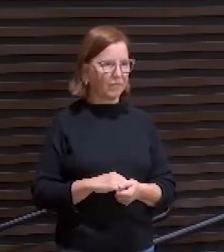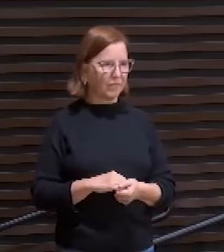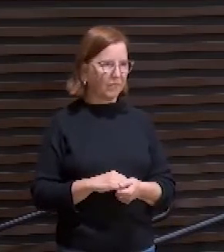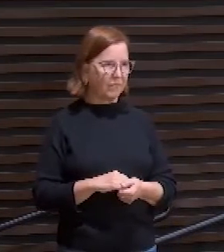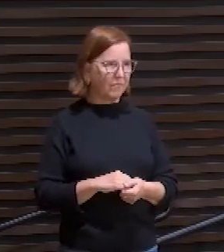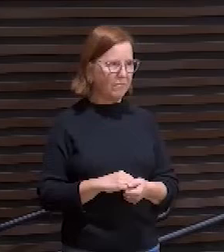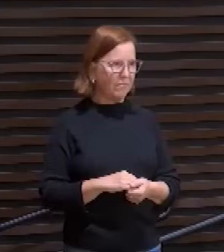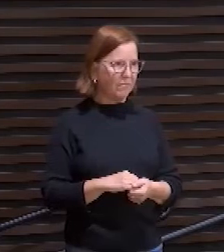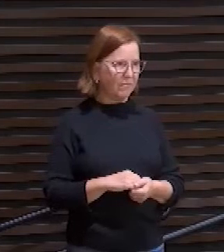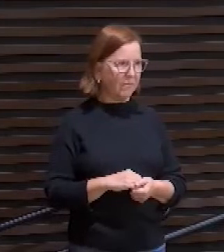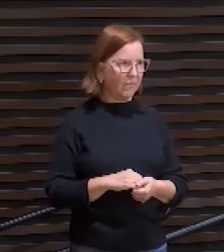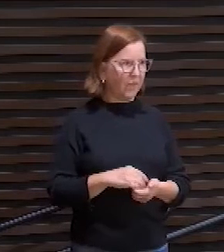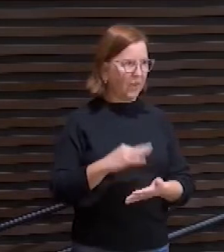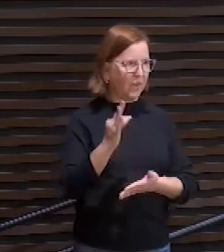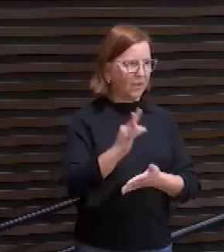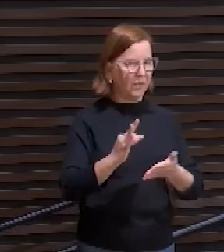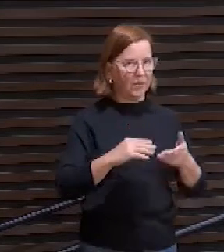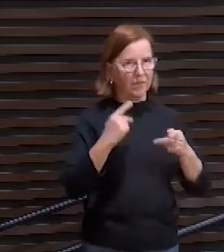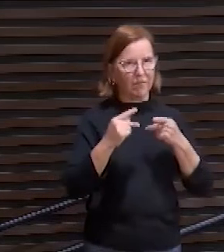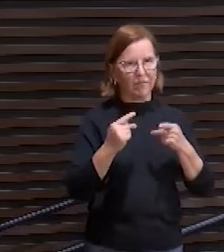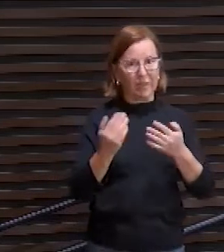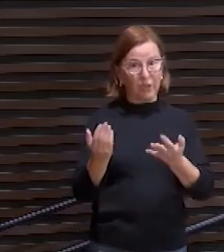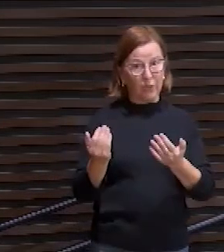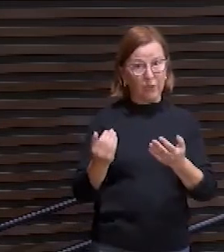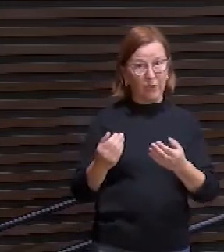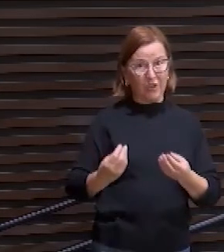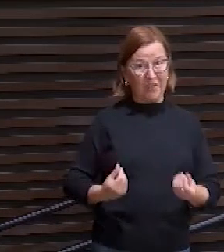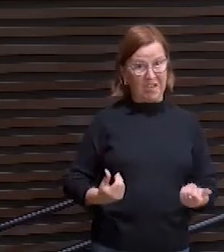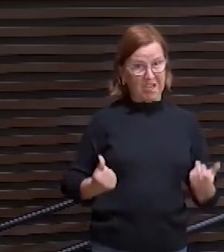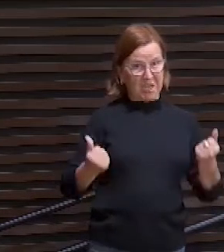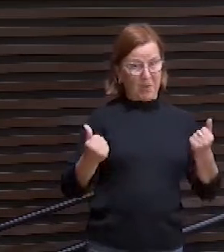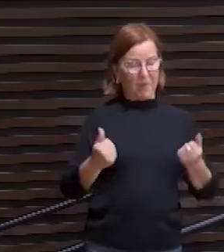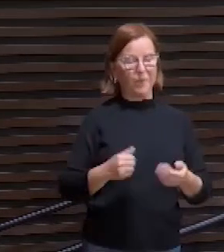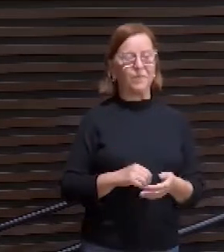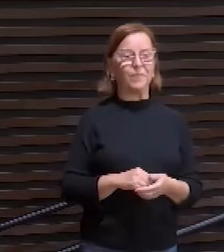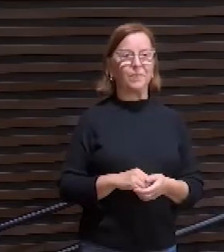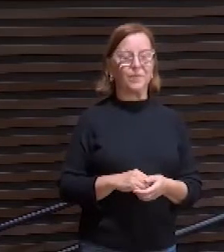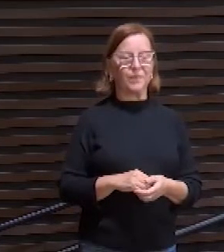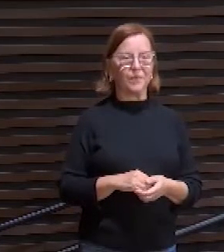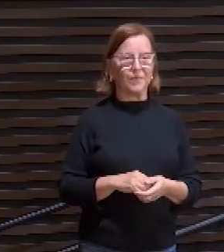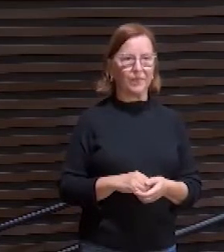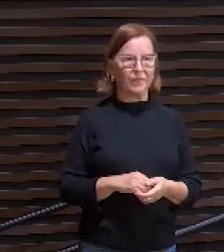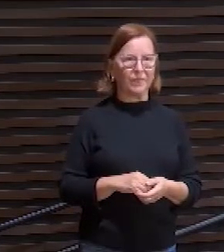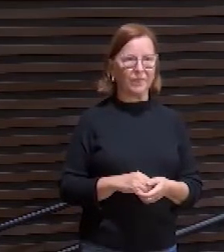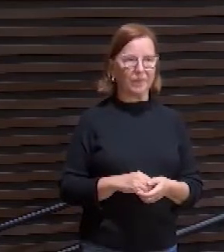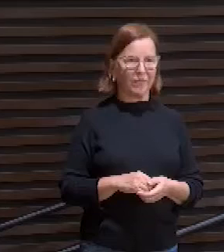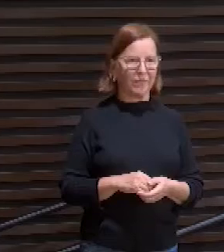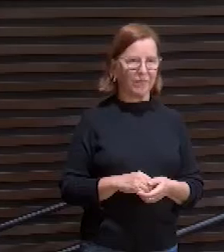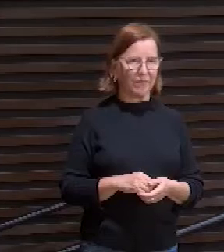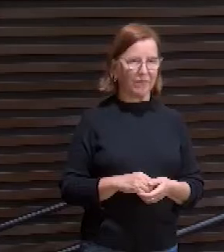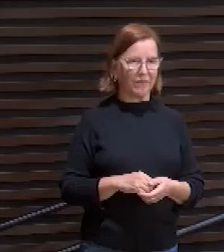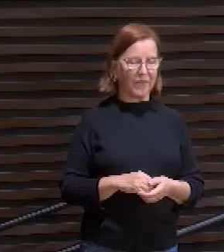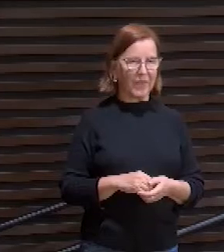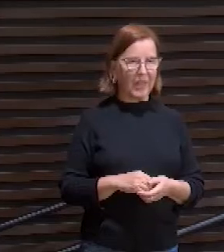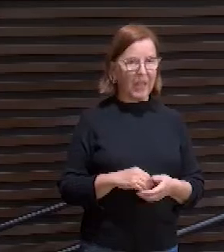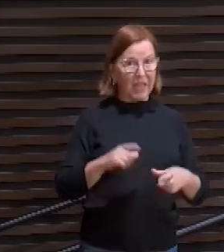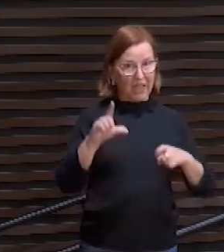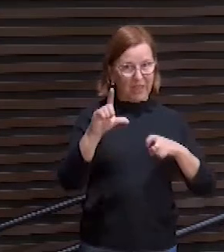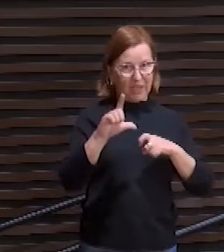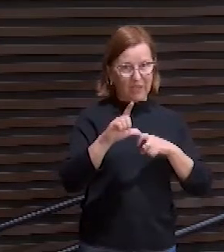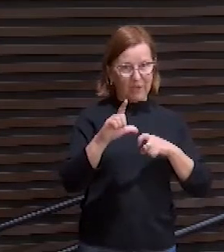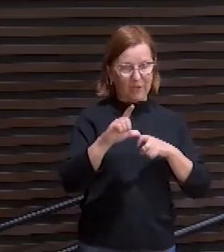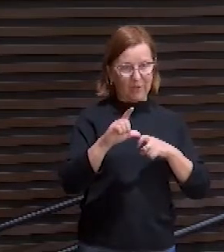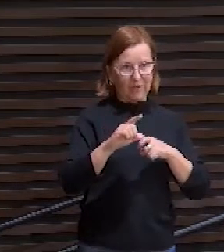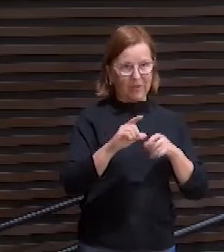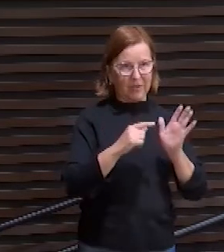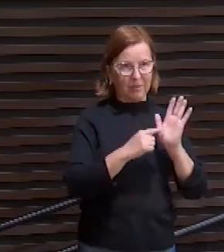É uma passagem que fala do jovem rico. Para que vocês se situem, lá em Lucas